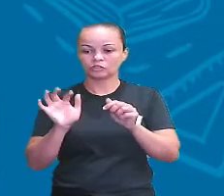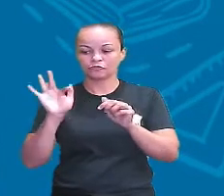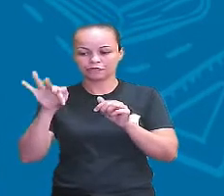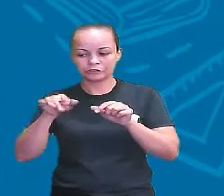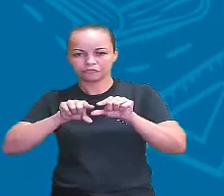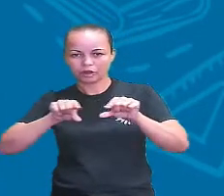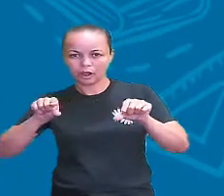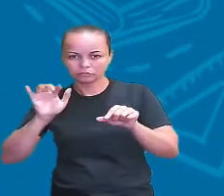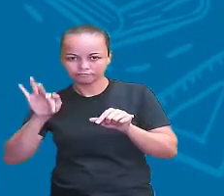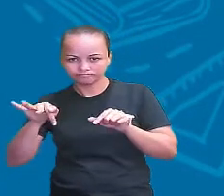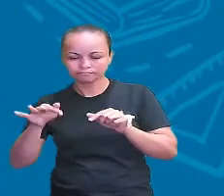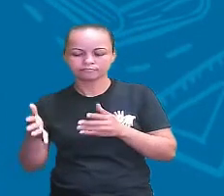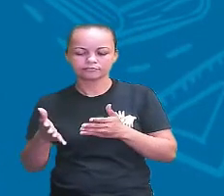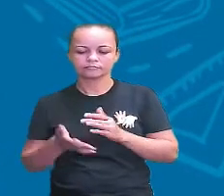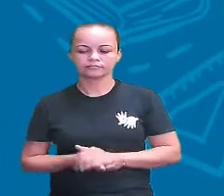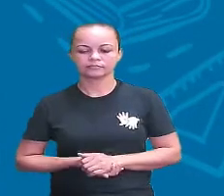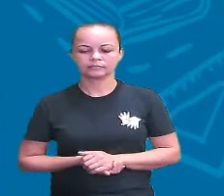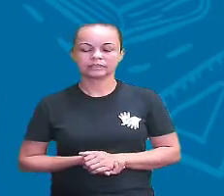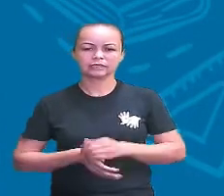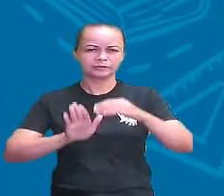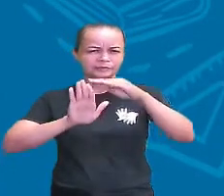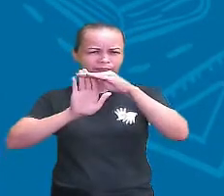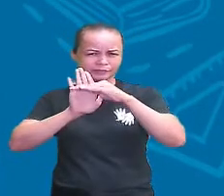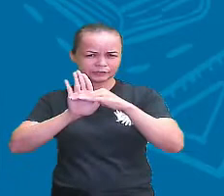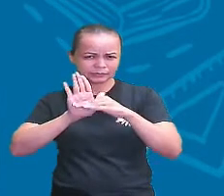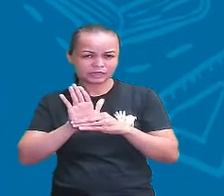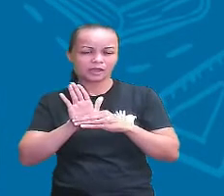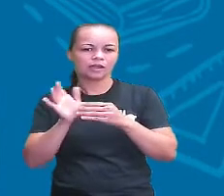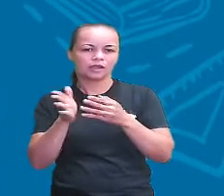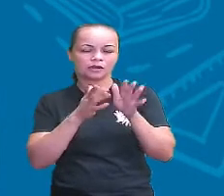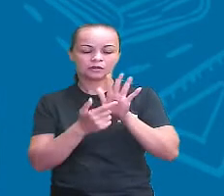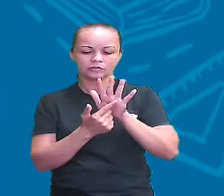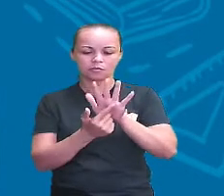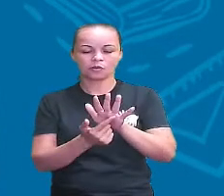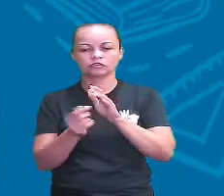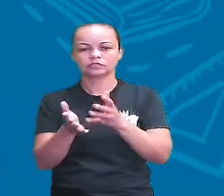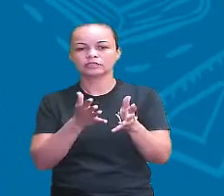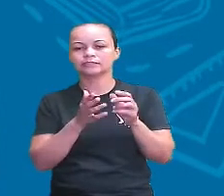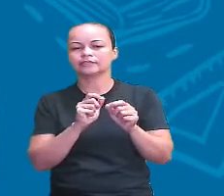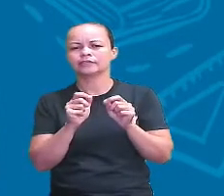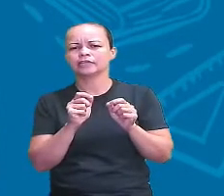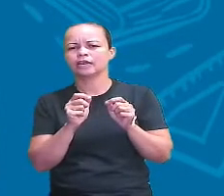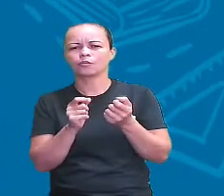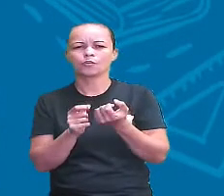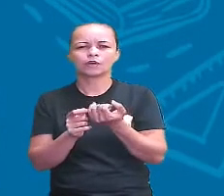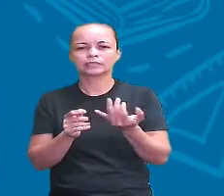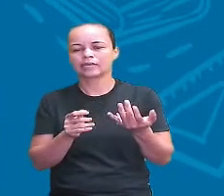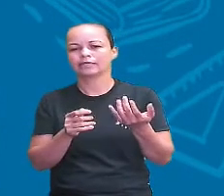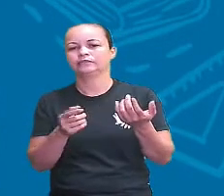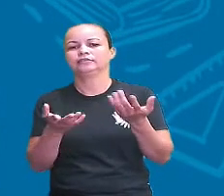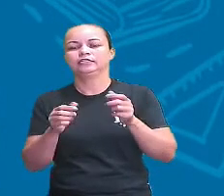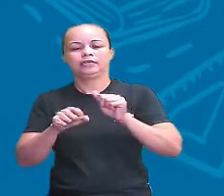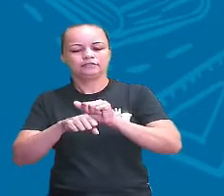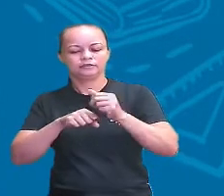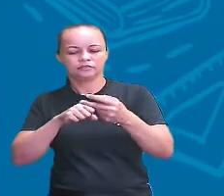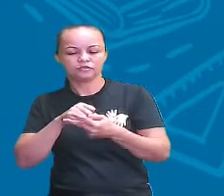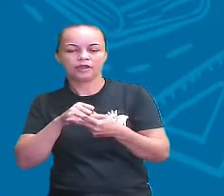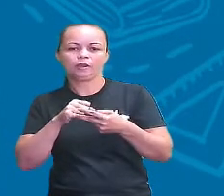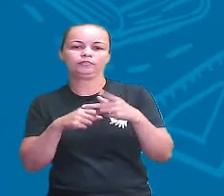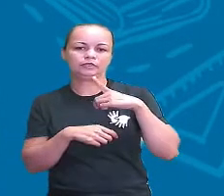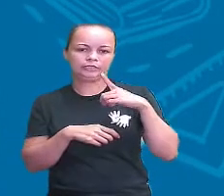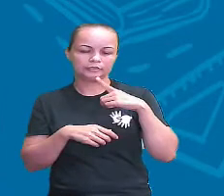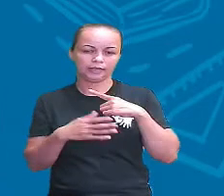esse quadro aqui porque tem muitos. Você já pode ter uma noção aí da quantidade de advérbios de frequência que a gente tem na língua